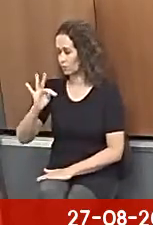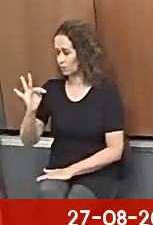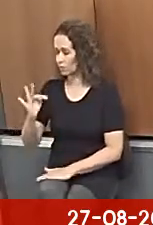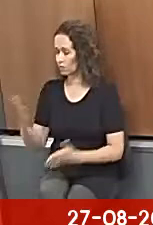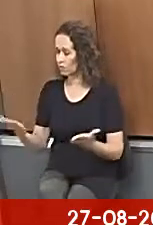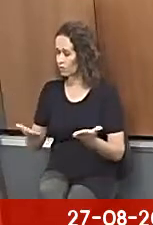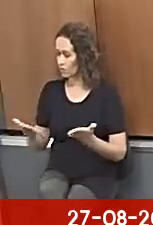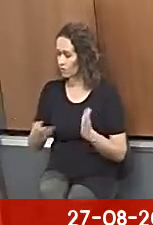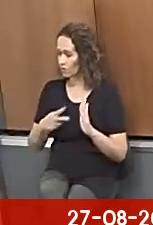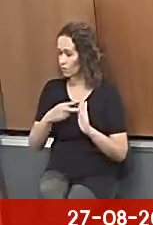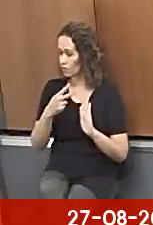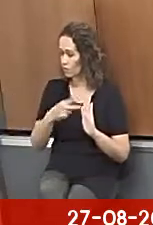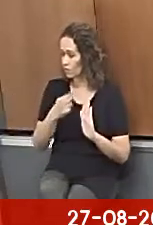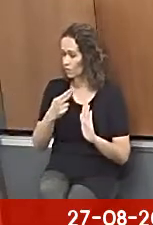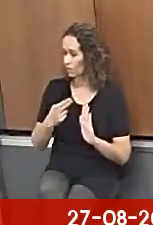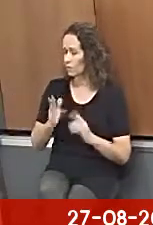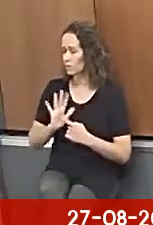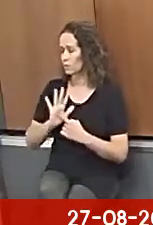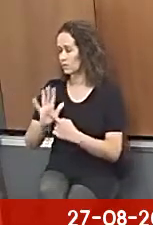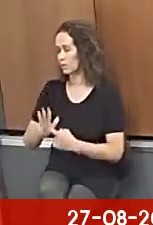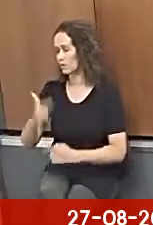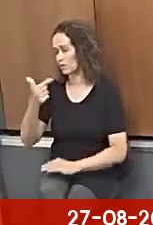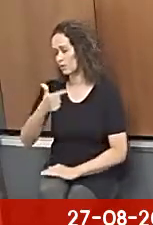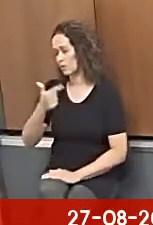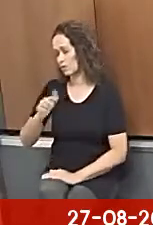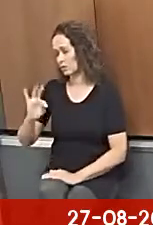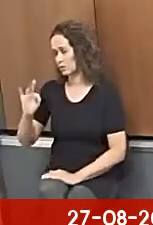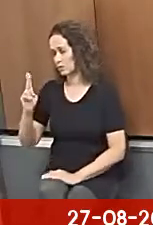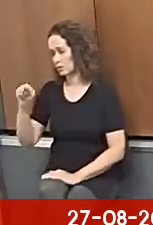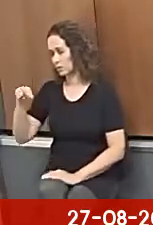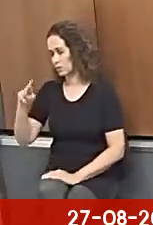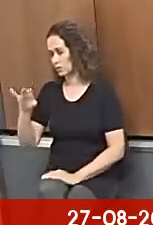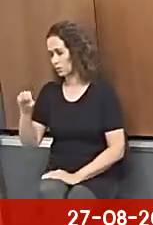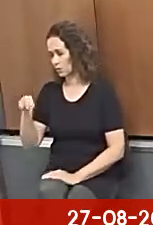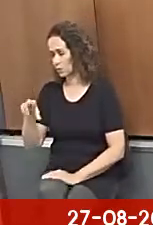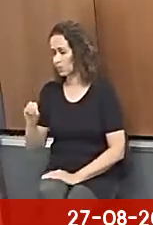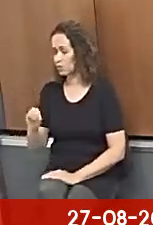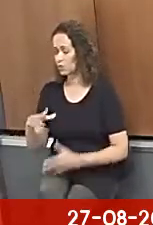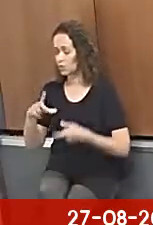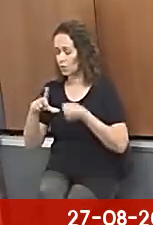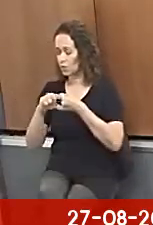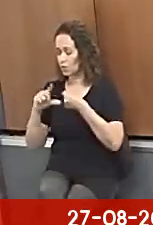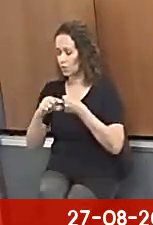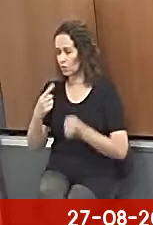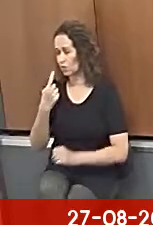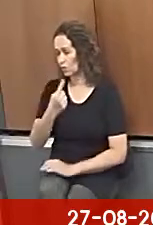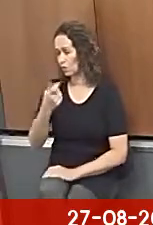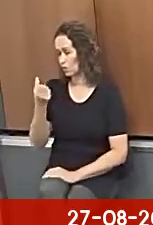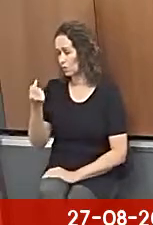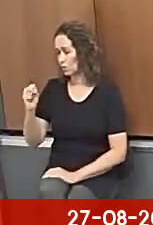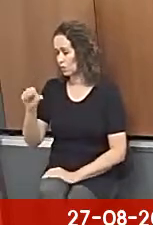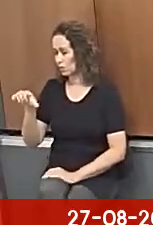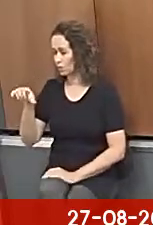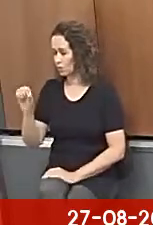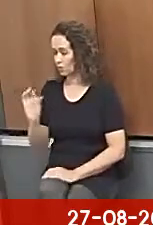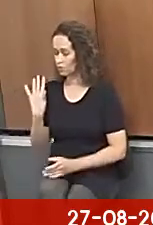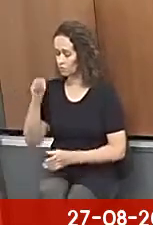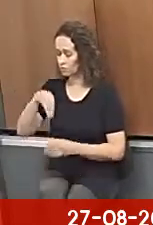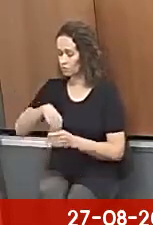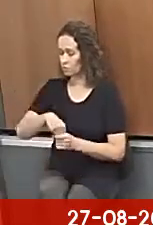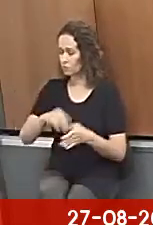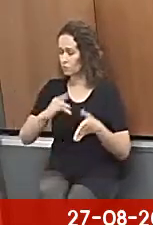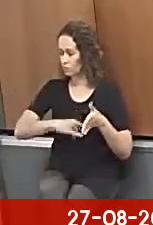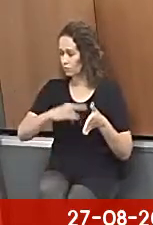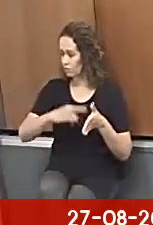esta comissão para receber parecer para o segundo turno nos termos do artigo 89 combinado com o artigo 102 do regimento interno em